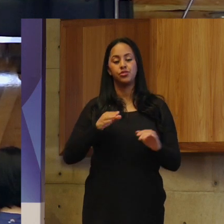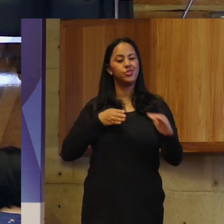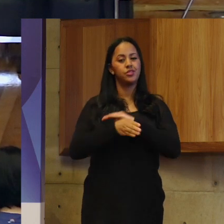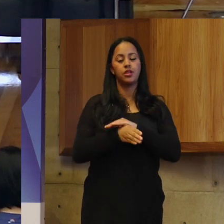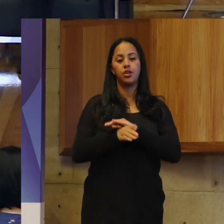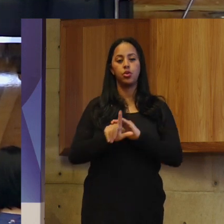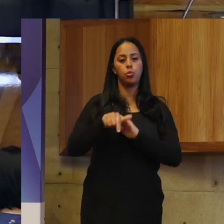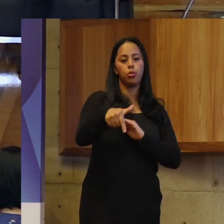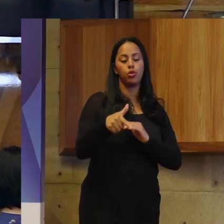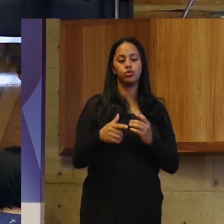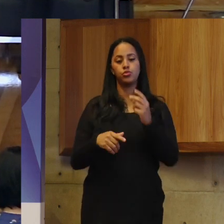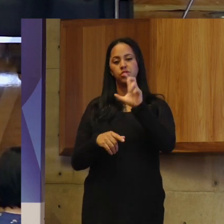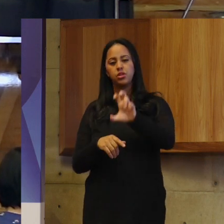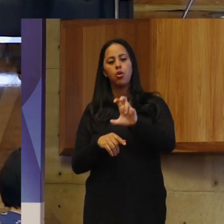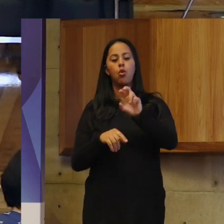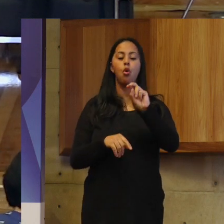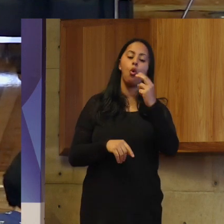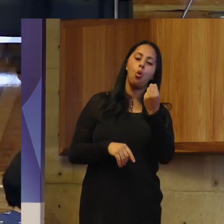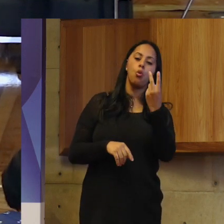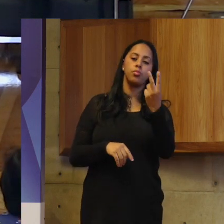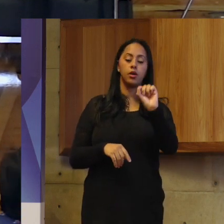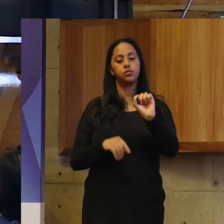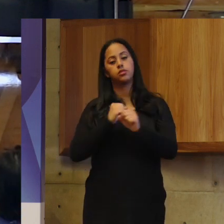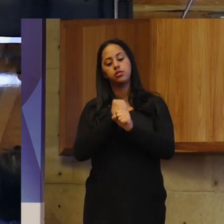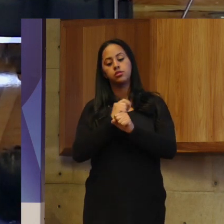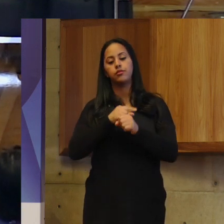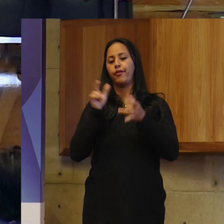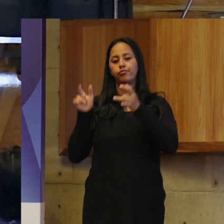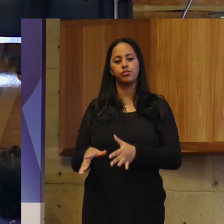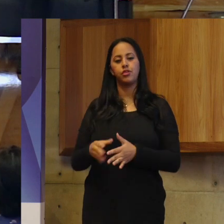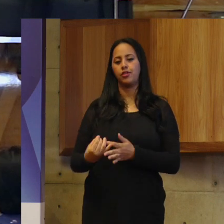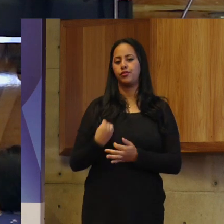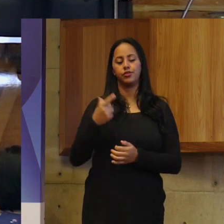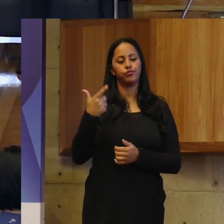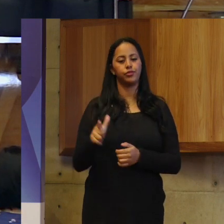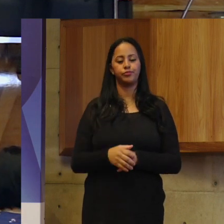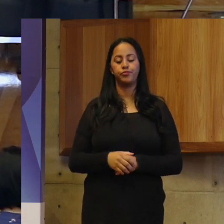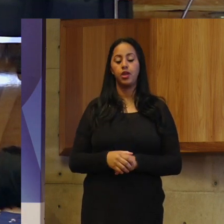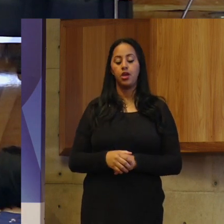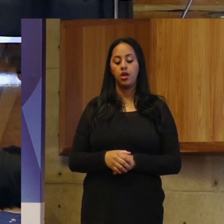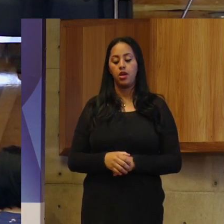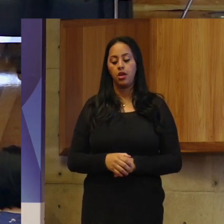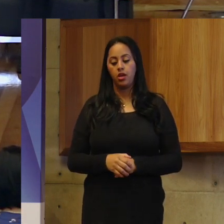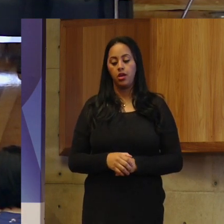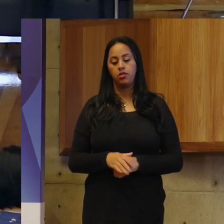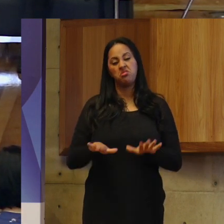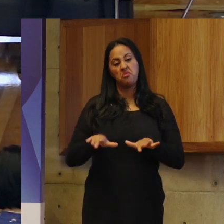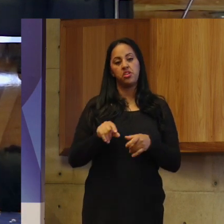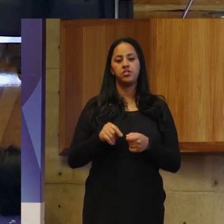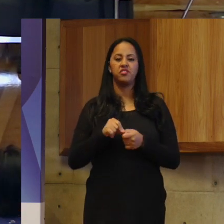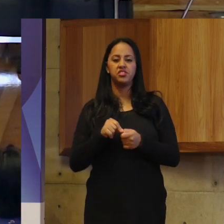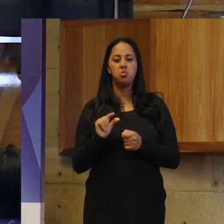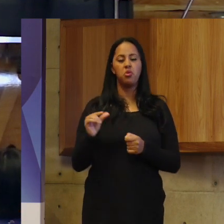nos próximos 5 a 10 anos na indústria 4.0, ela vai deixar de existir. É assim. Vamos fabricar um pouco de